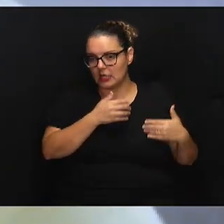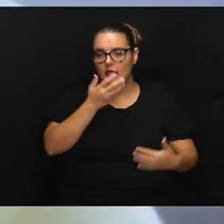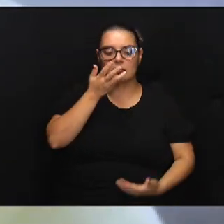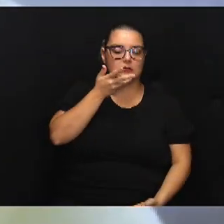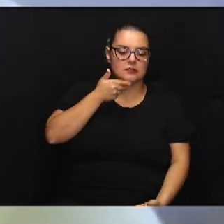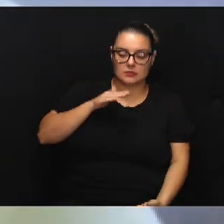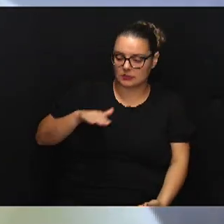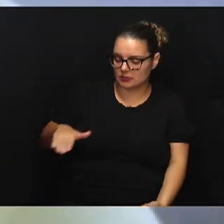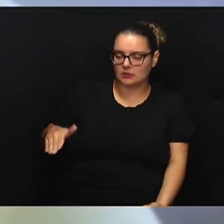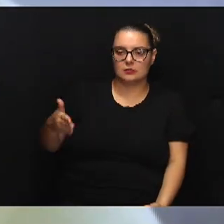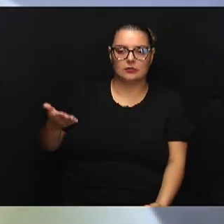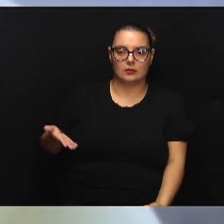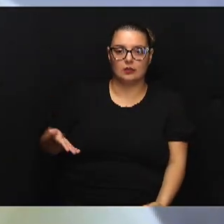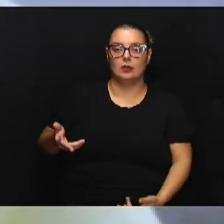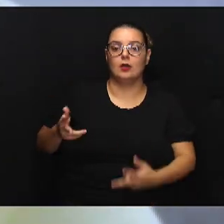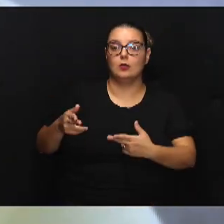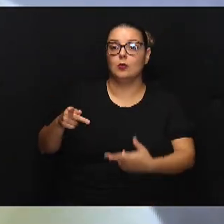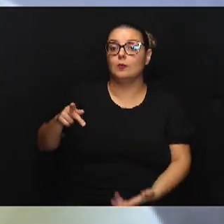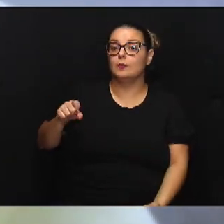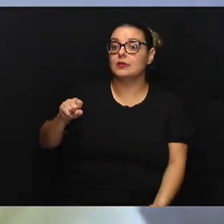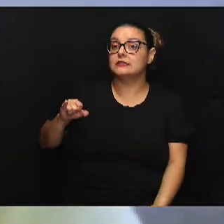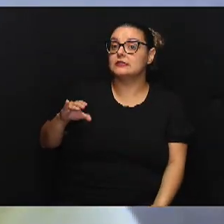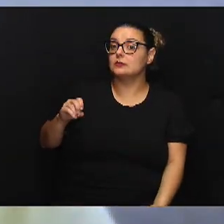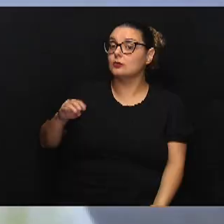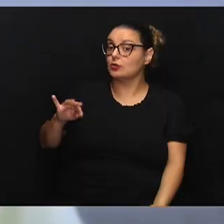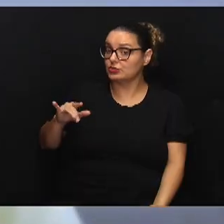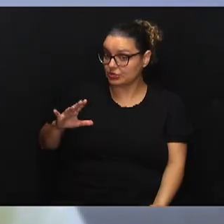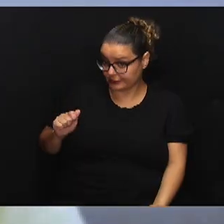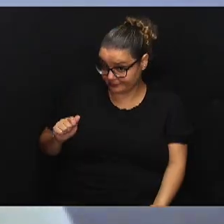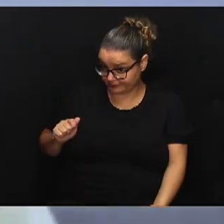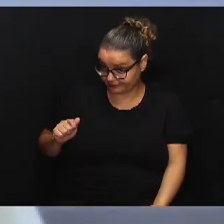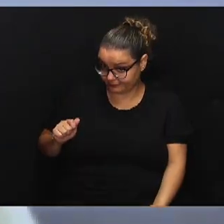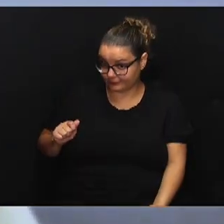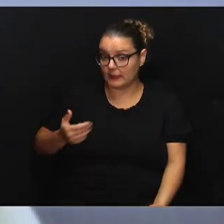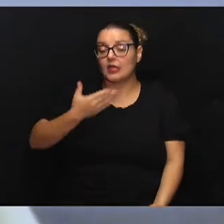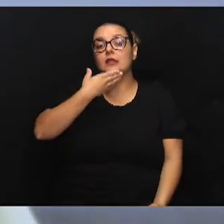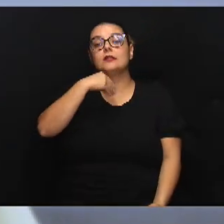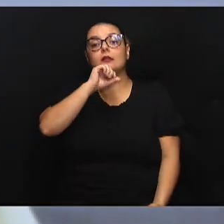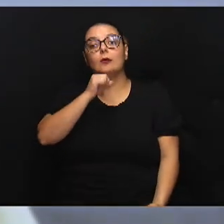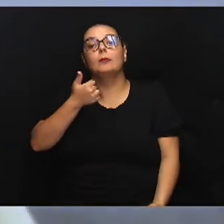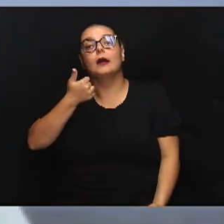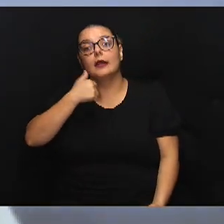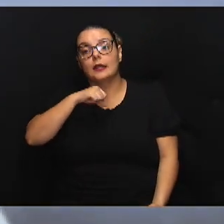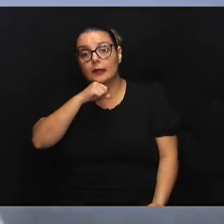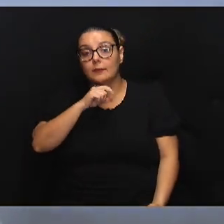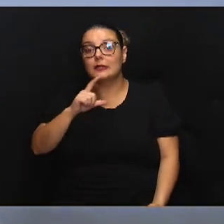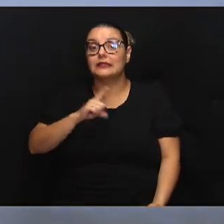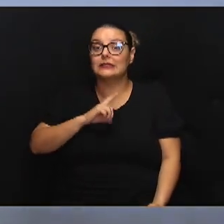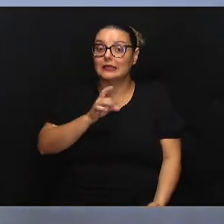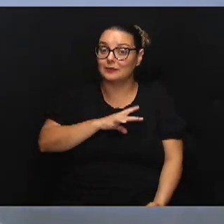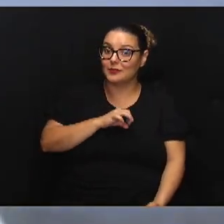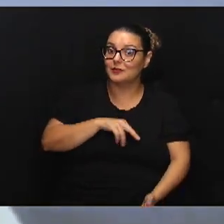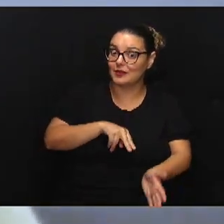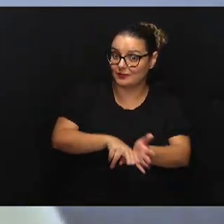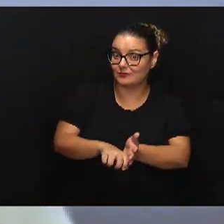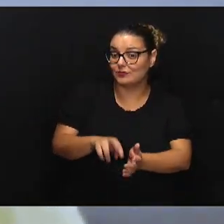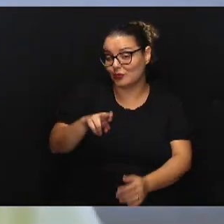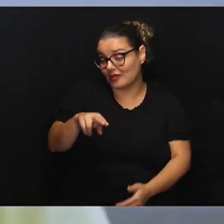era chamada como psicótica. Então, ainda os pais têm medo deste diagnóstico devido a isso